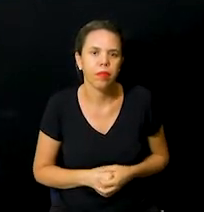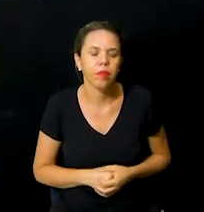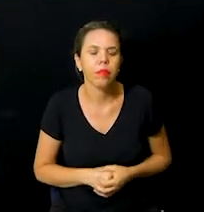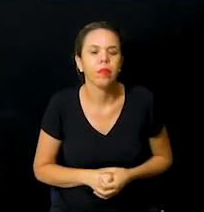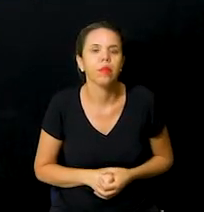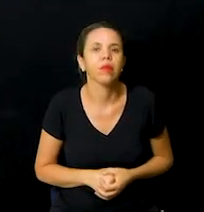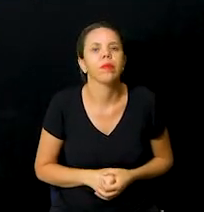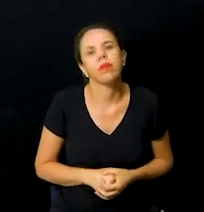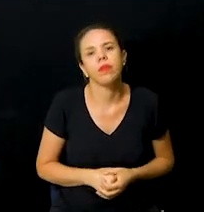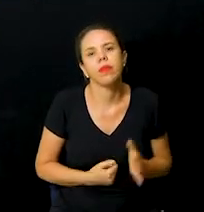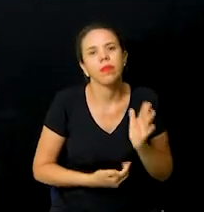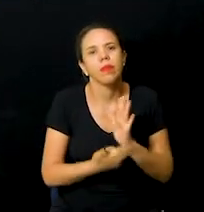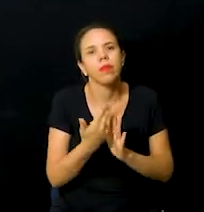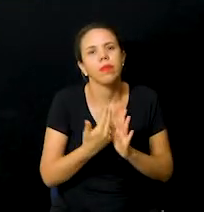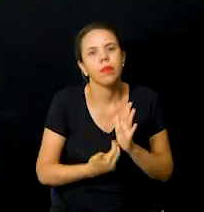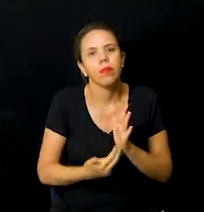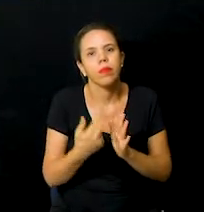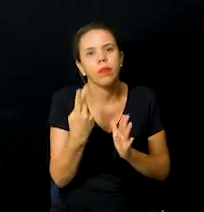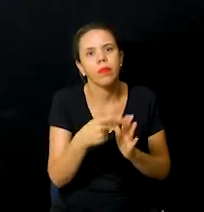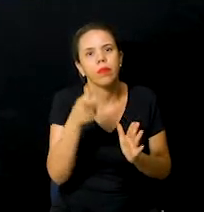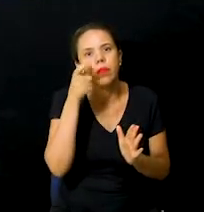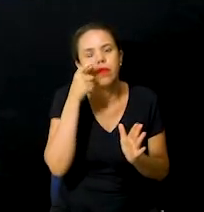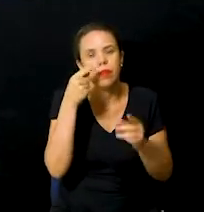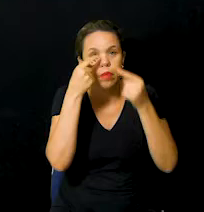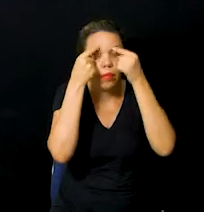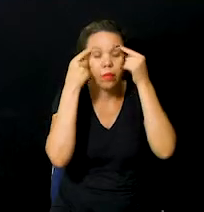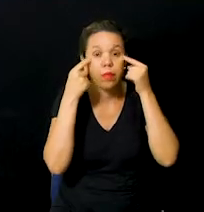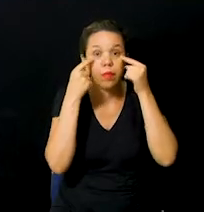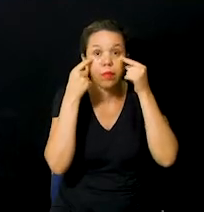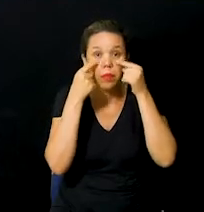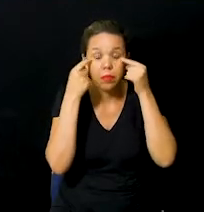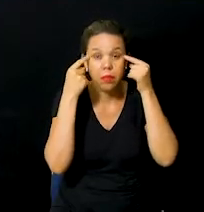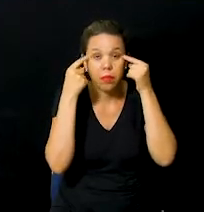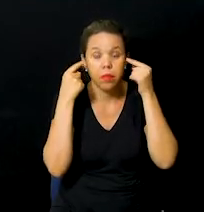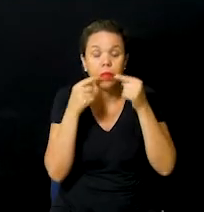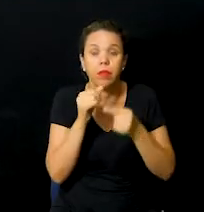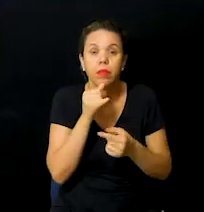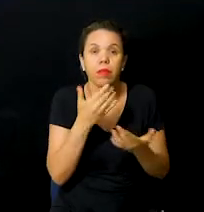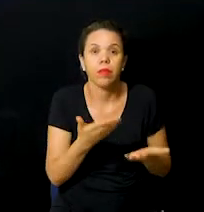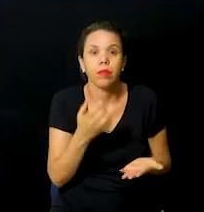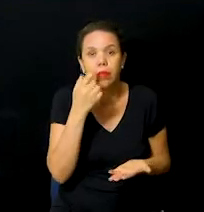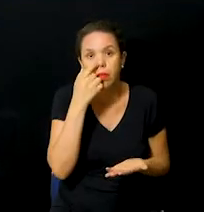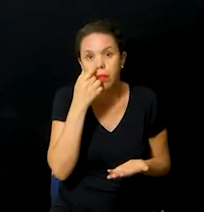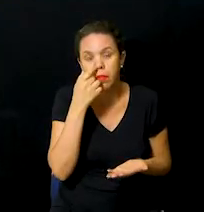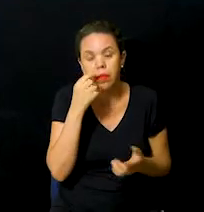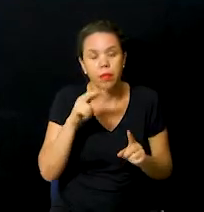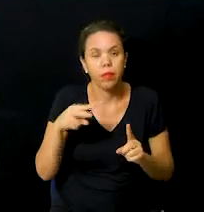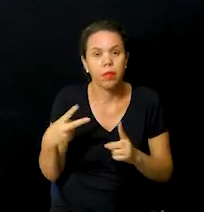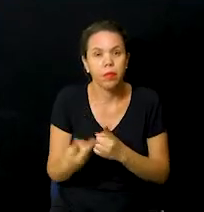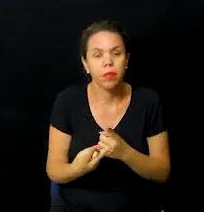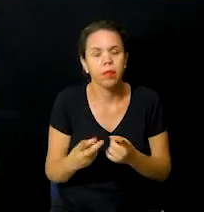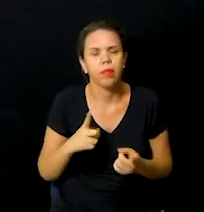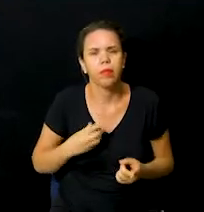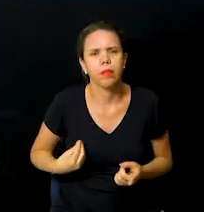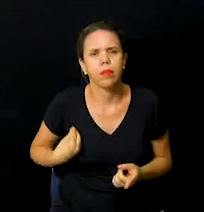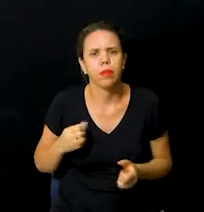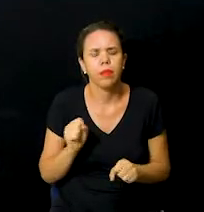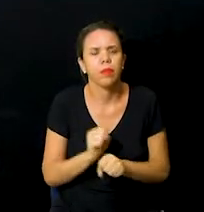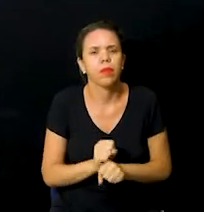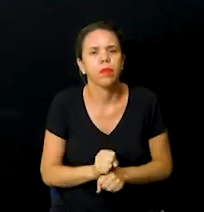ali, em formatos de desenho, tem como ela vê as sobrancelhas dela, por exemplo, e qual é a expectativa que ela